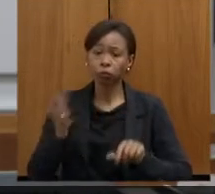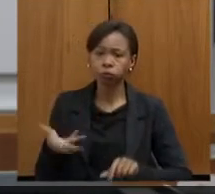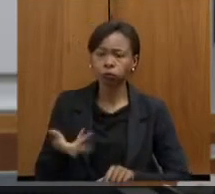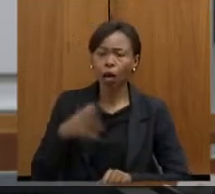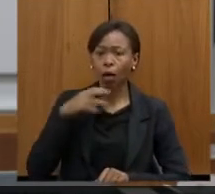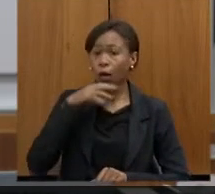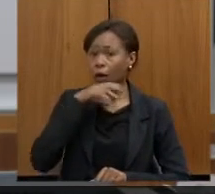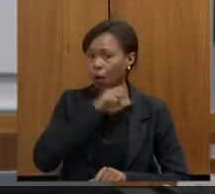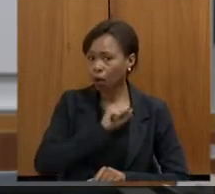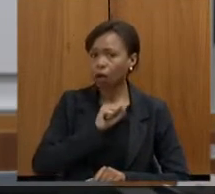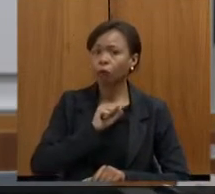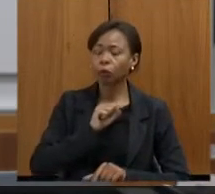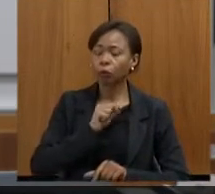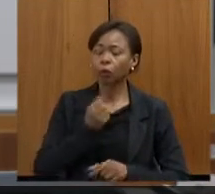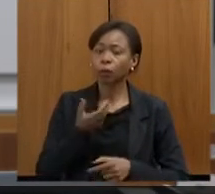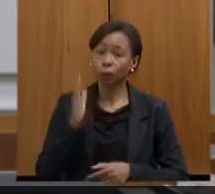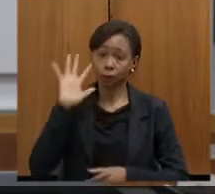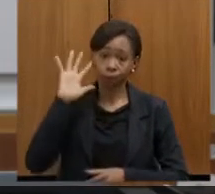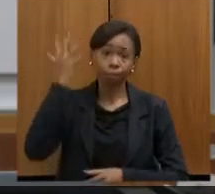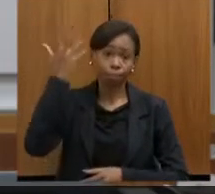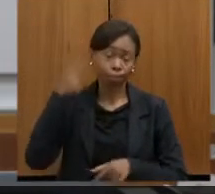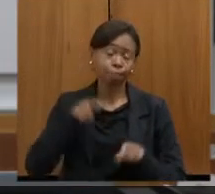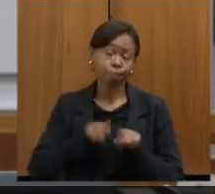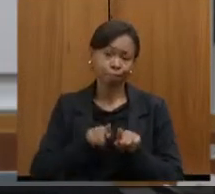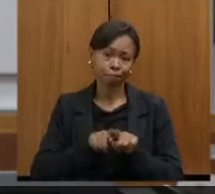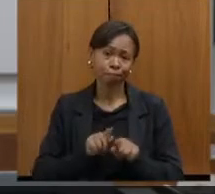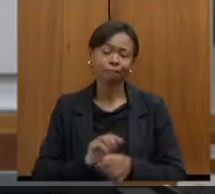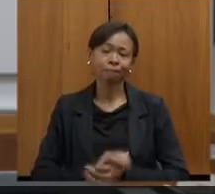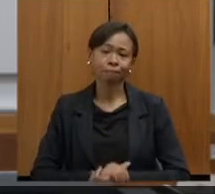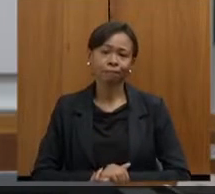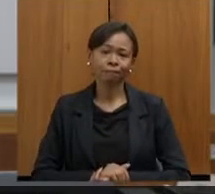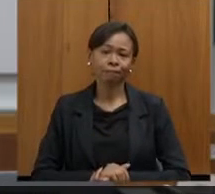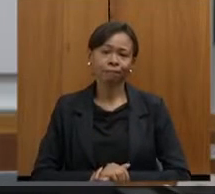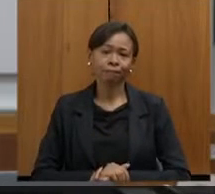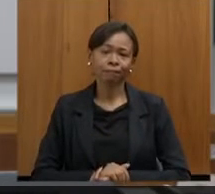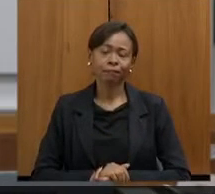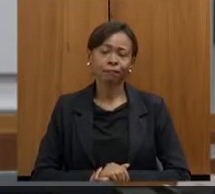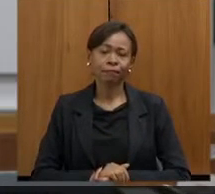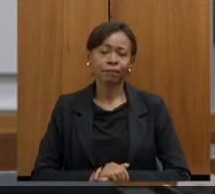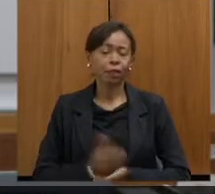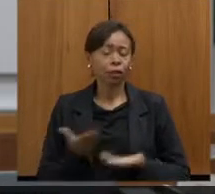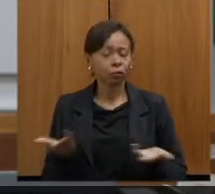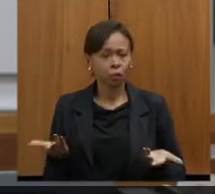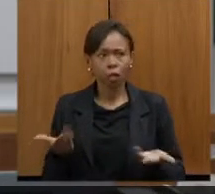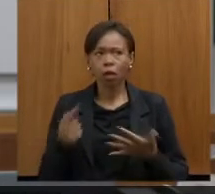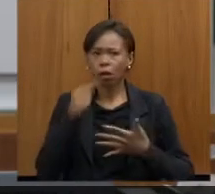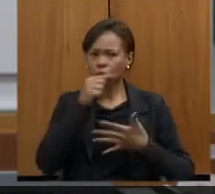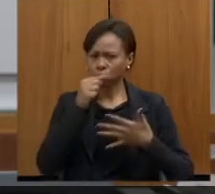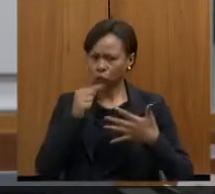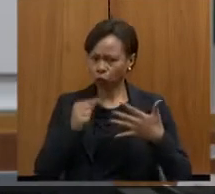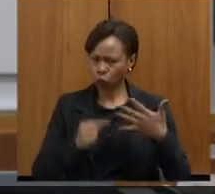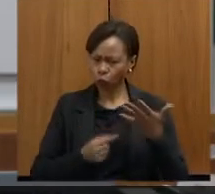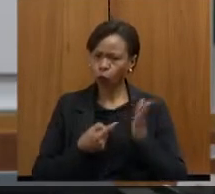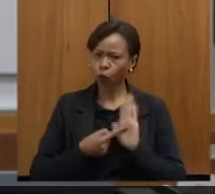rapidez. Então, eu gostaria de trazer essas questões.